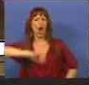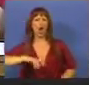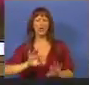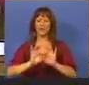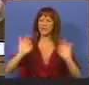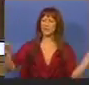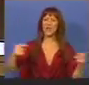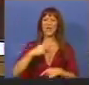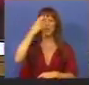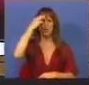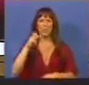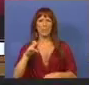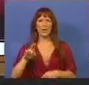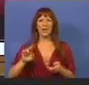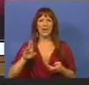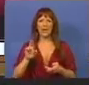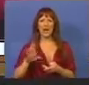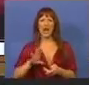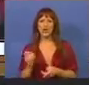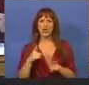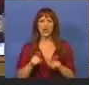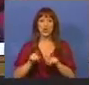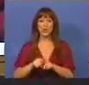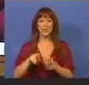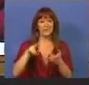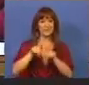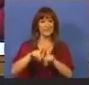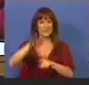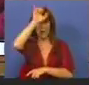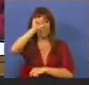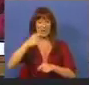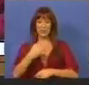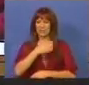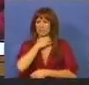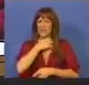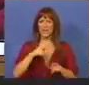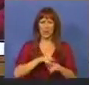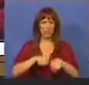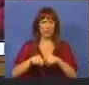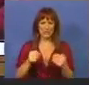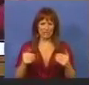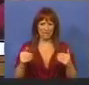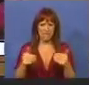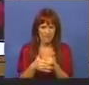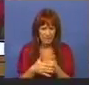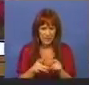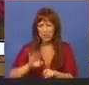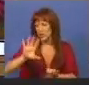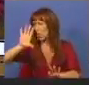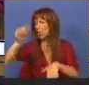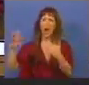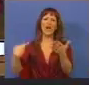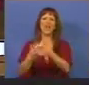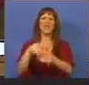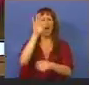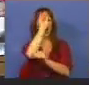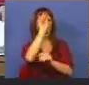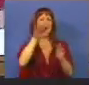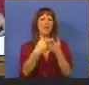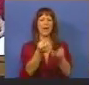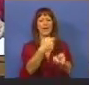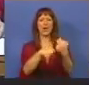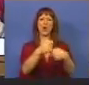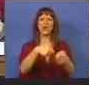o Palácio da Ajuda, onde jaz um ministério falido e politicamente moribundo, a uma qualquer consultadoria de